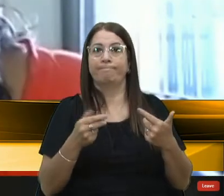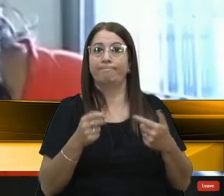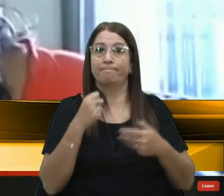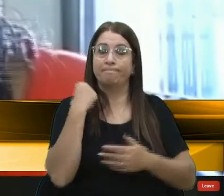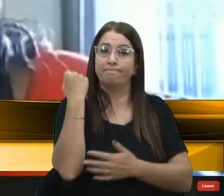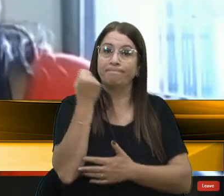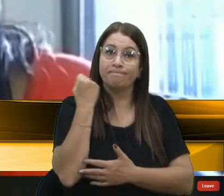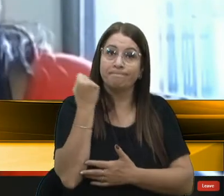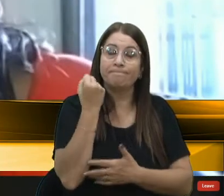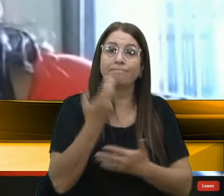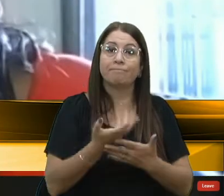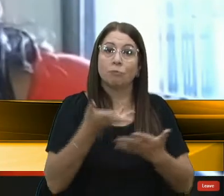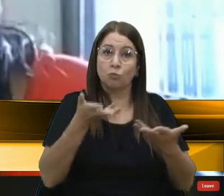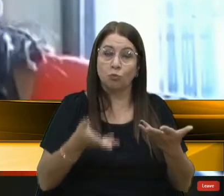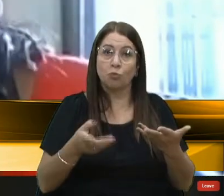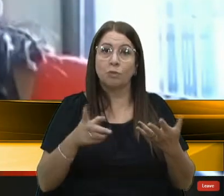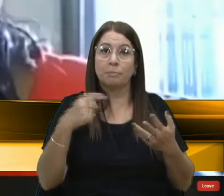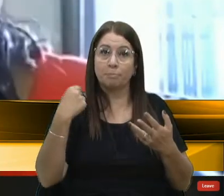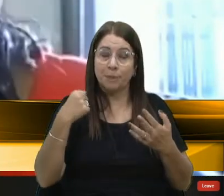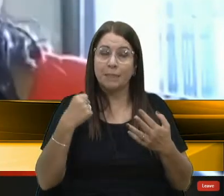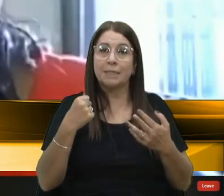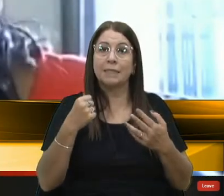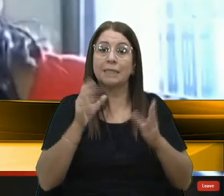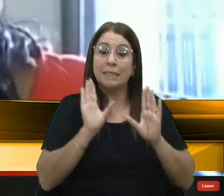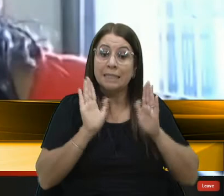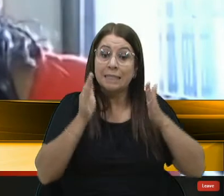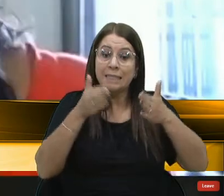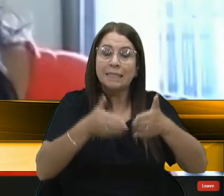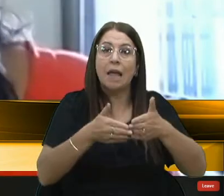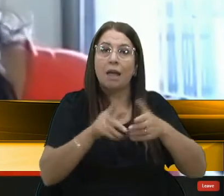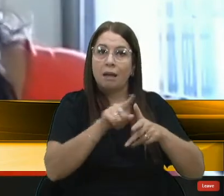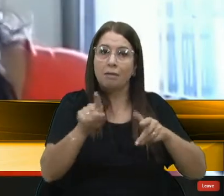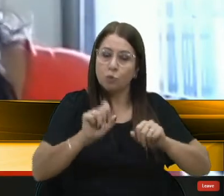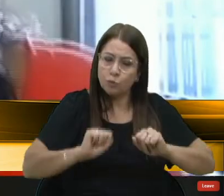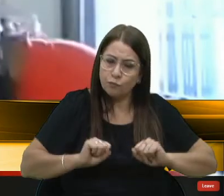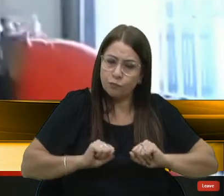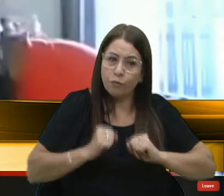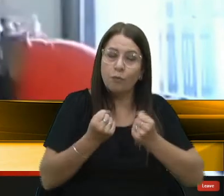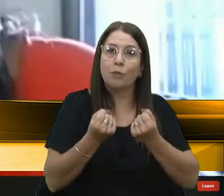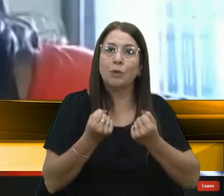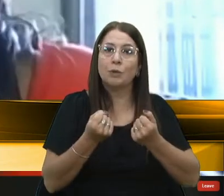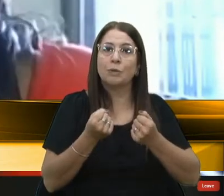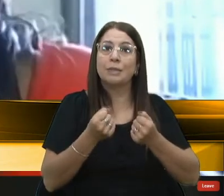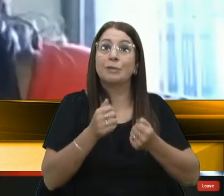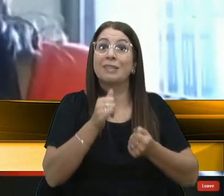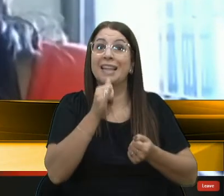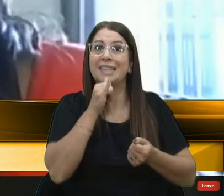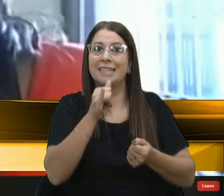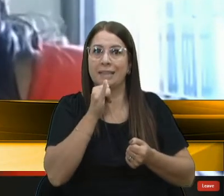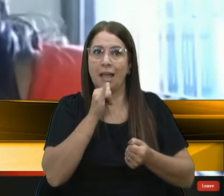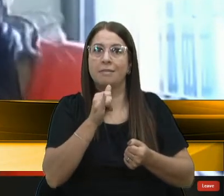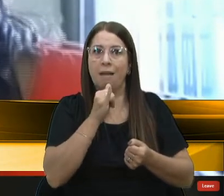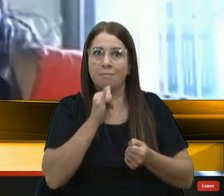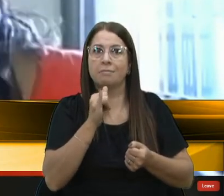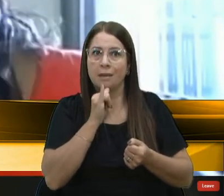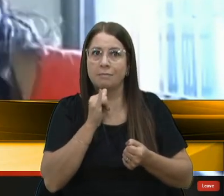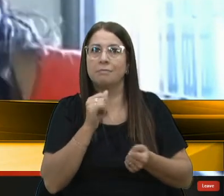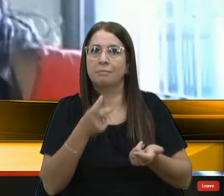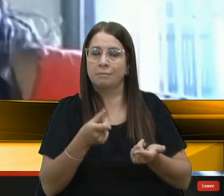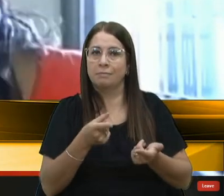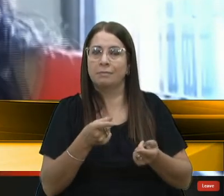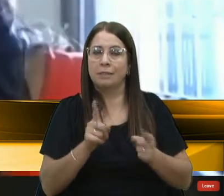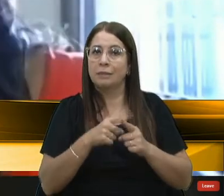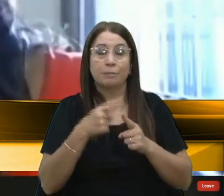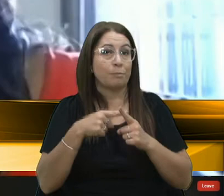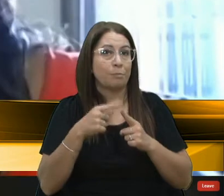grave. Hoje a gente precisa centrar esforços na testagem, ainda na testagem, porque a gente